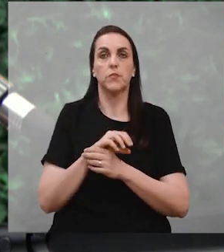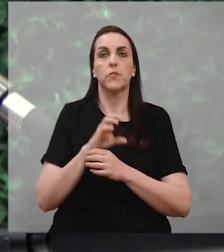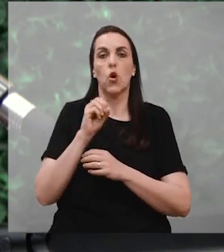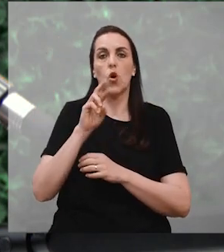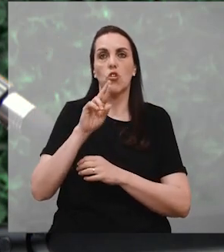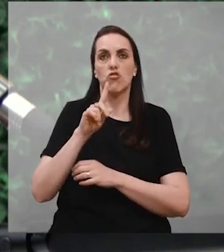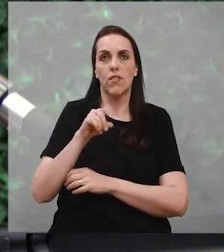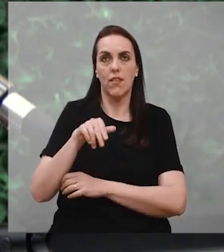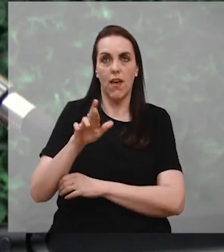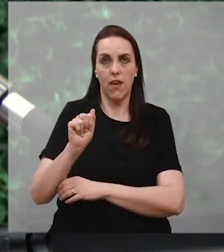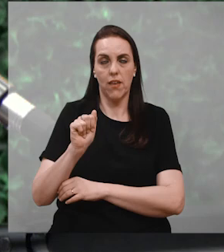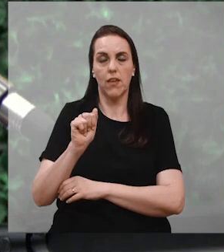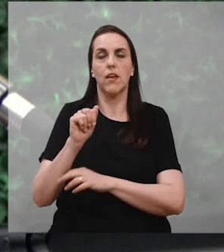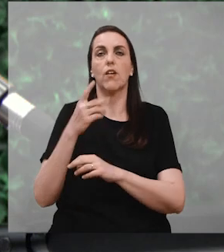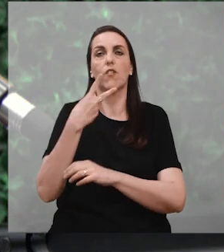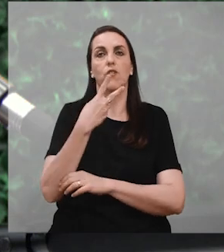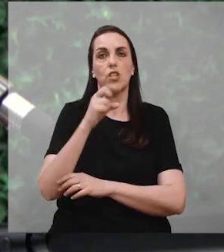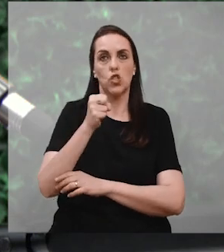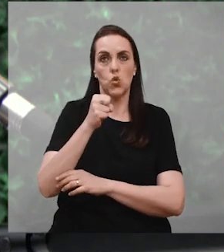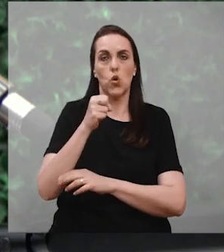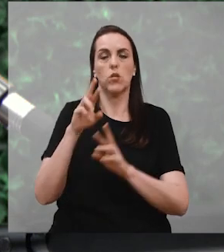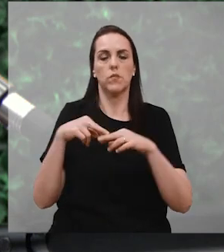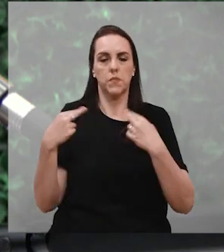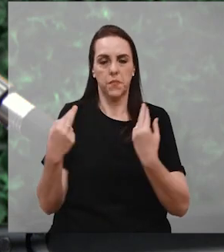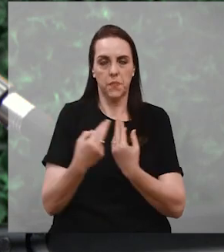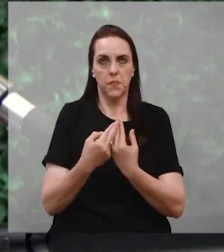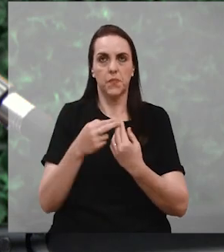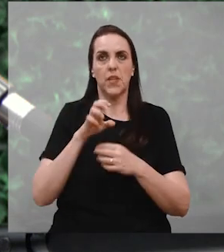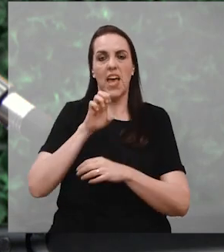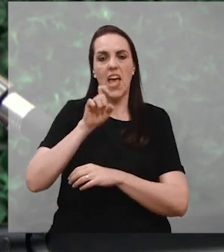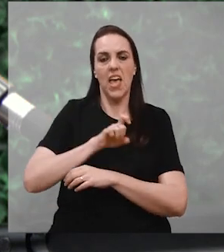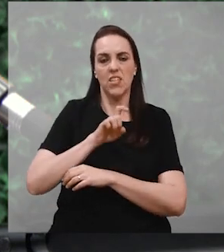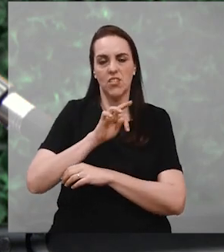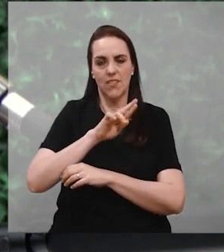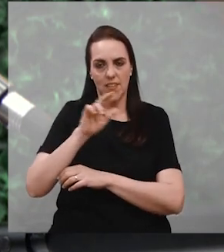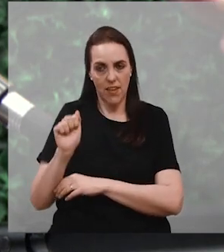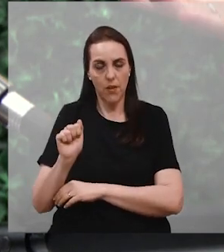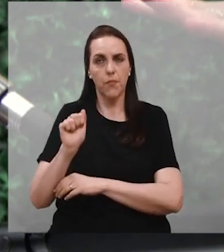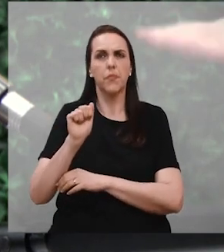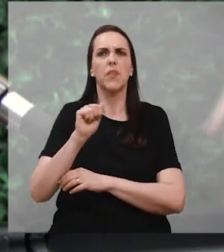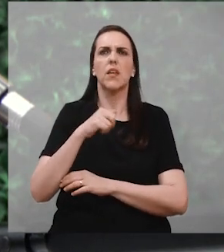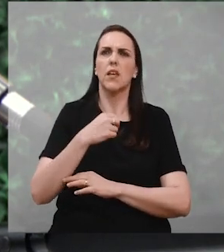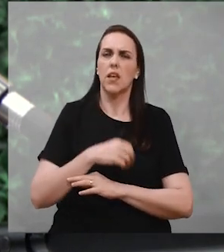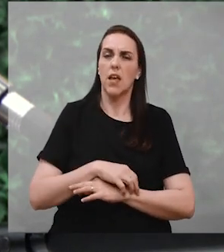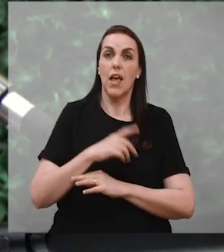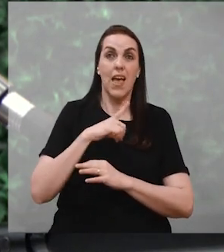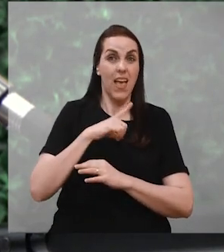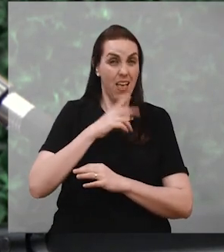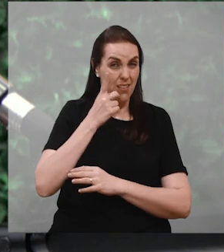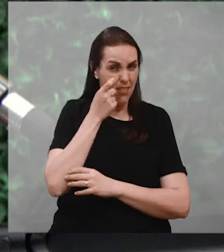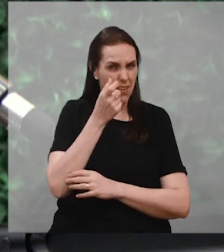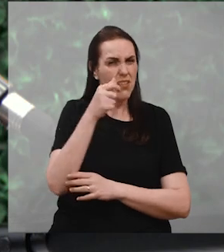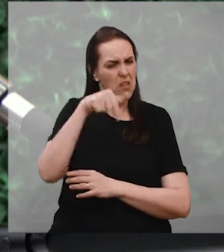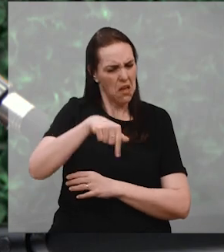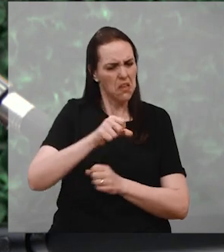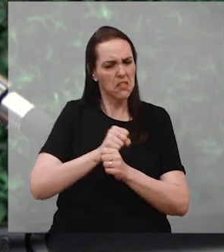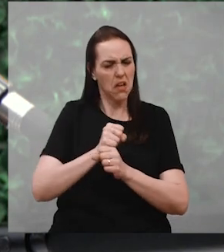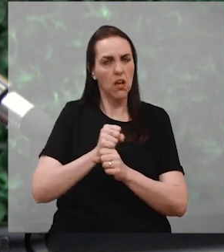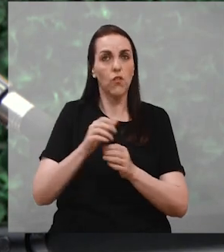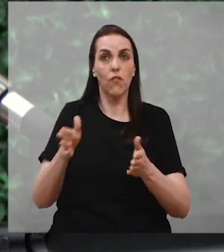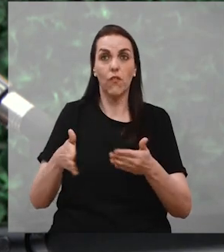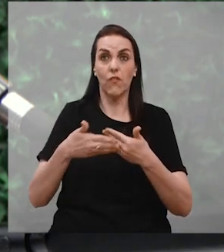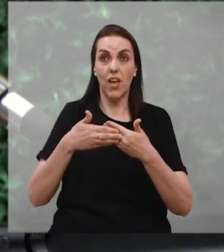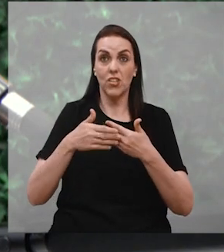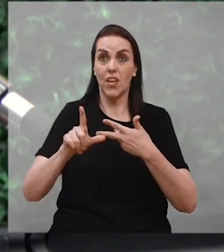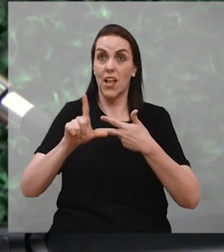ordinárias, 28 sessões extraordinárias. No total, nesses 4 anos, e é interessante que esse ano